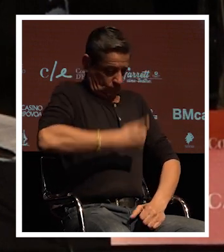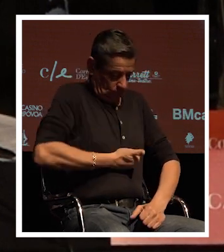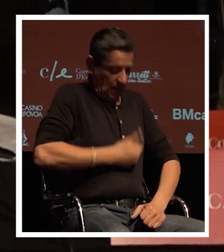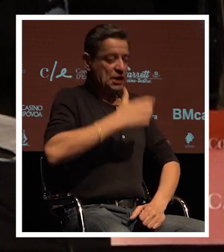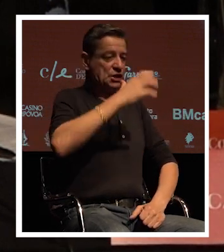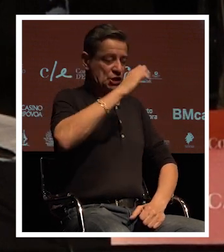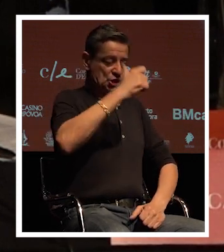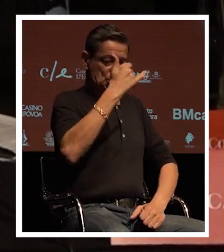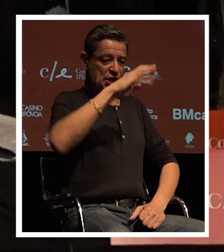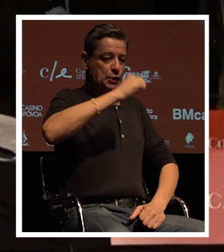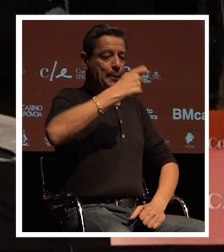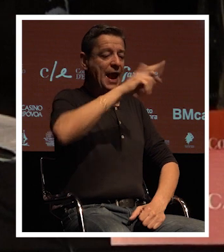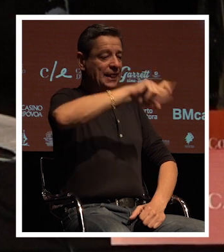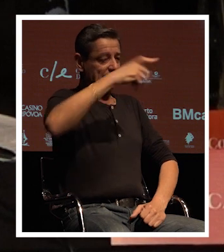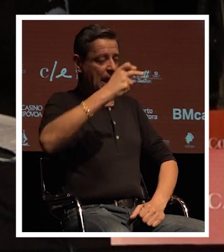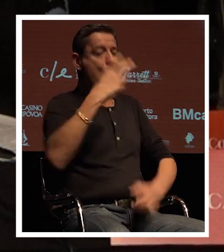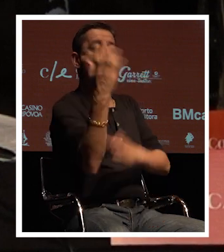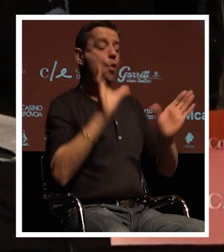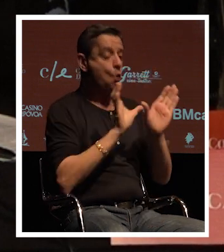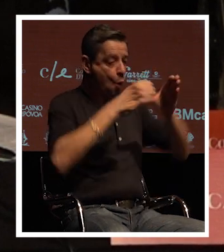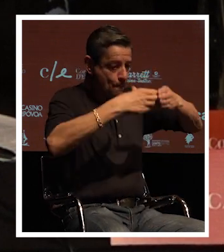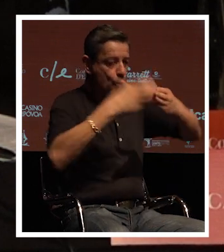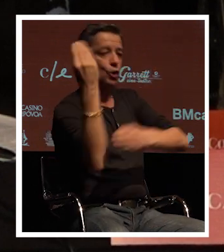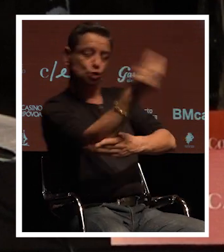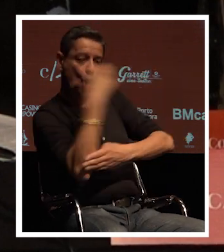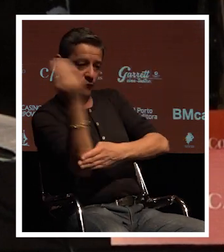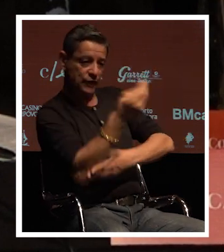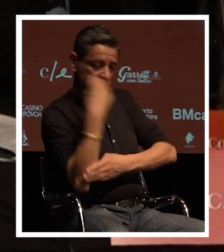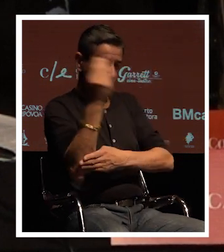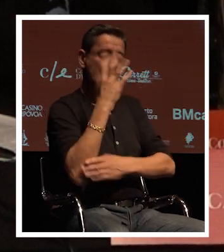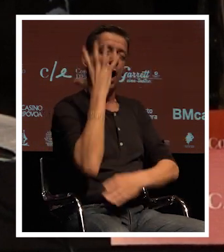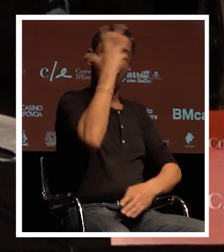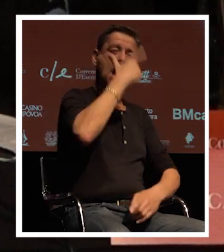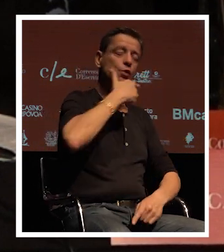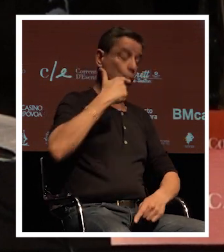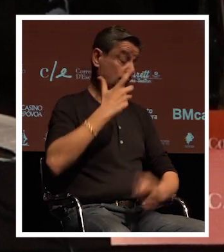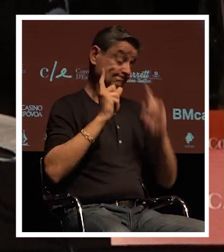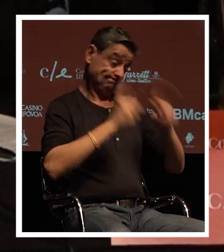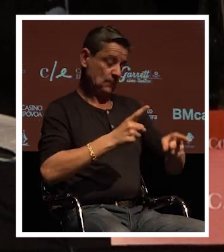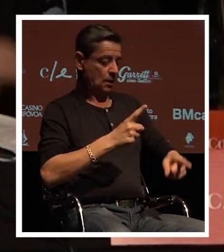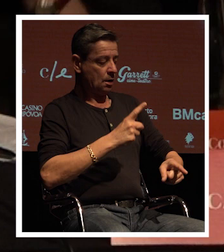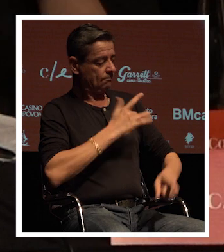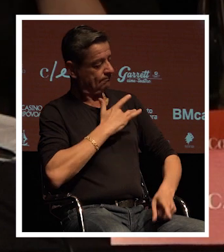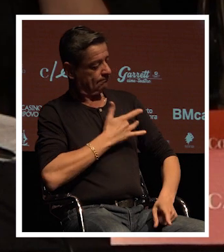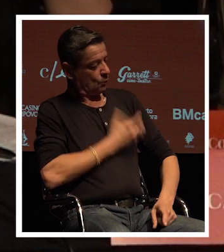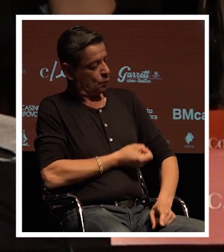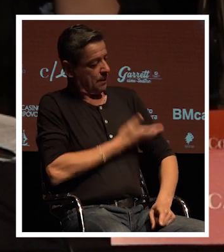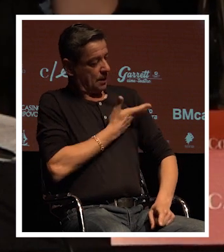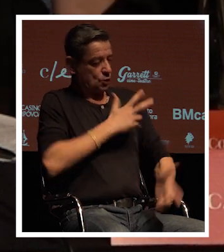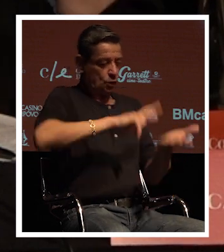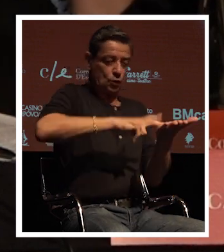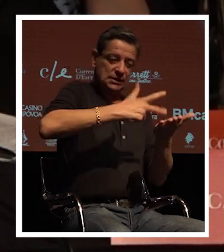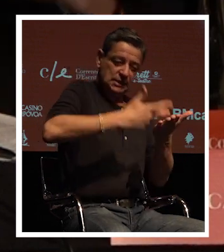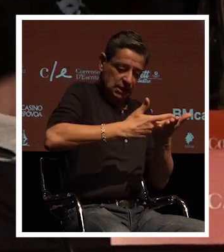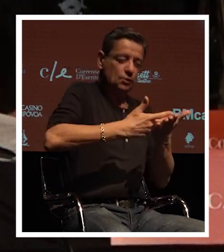gisberta por um grupo de adolescentes a gente do autor tentou que os romances fossem traduzidos e publicados no